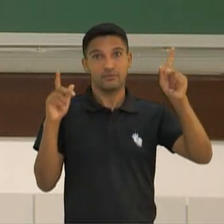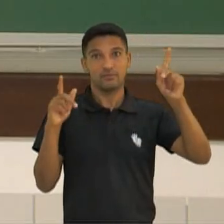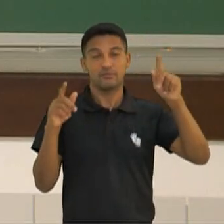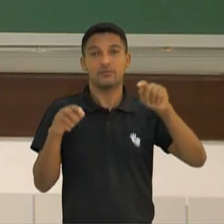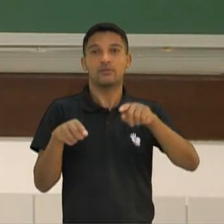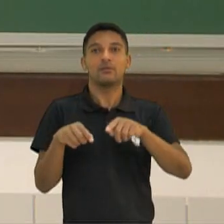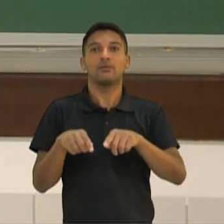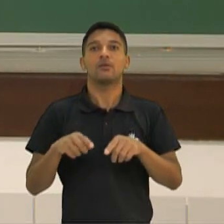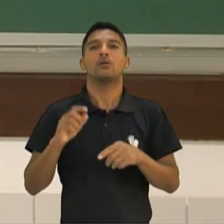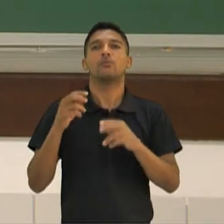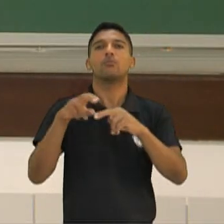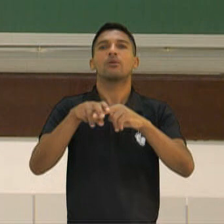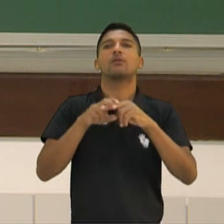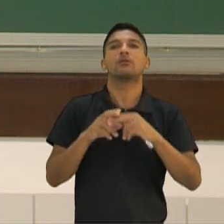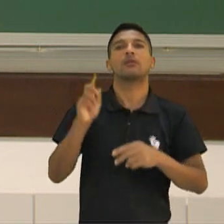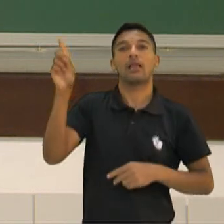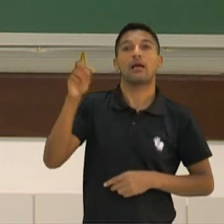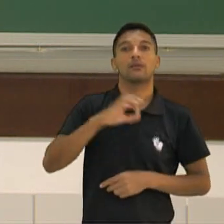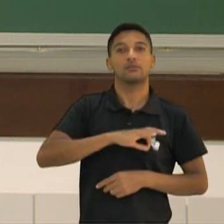salarial na Europa,